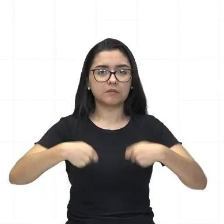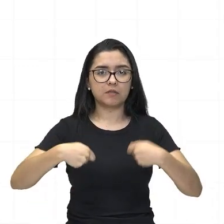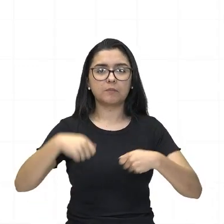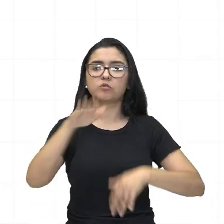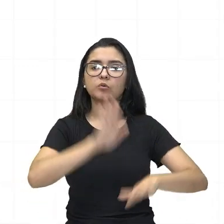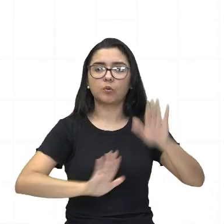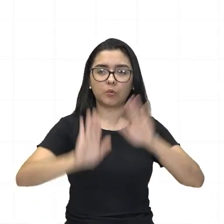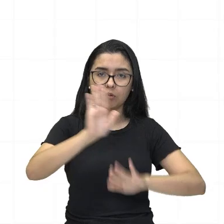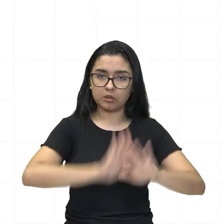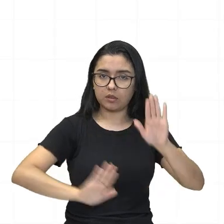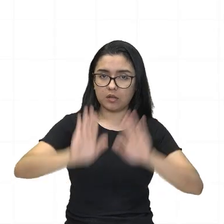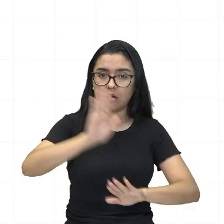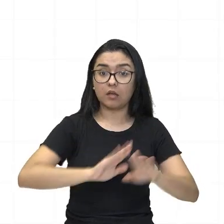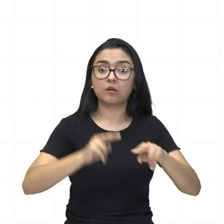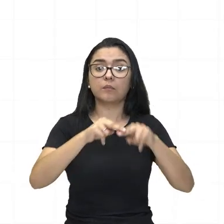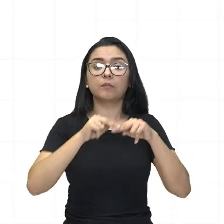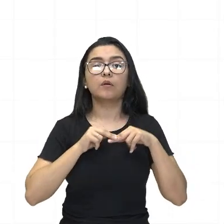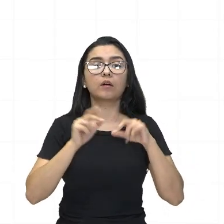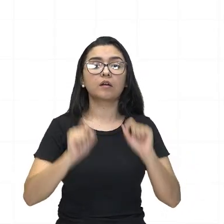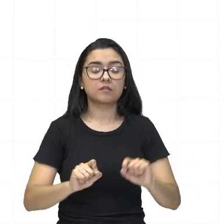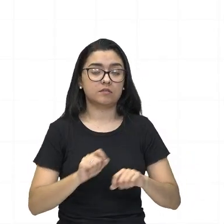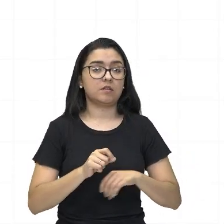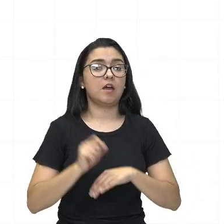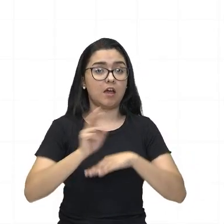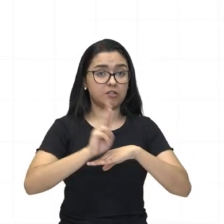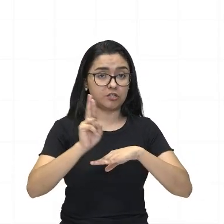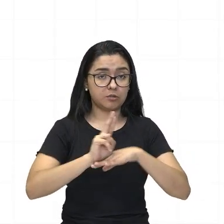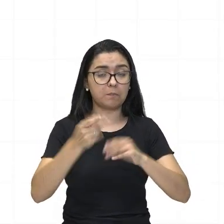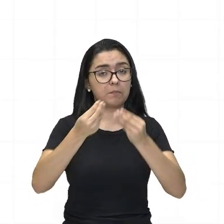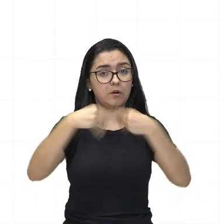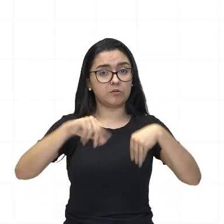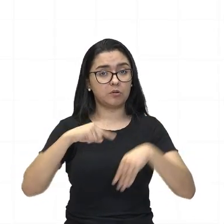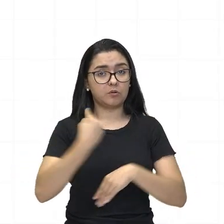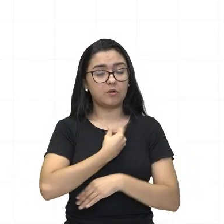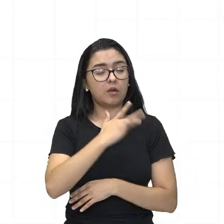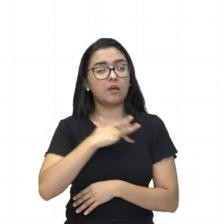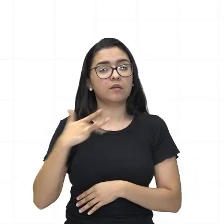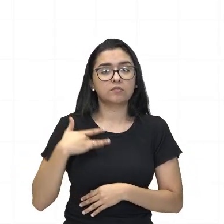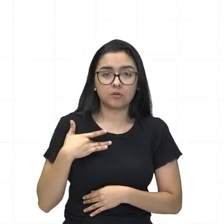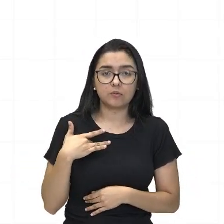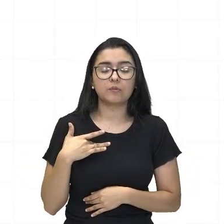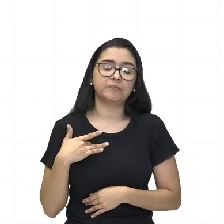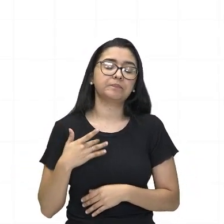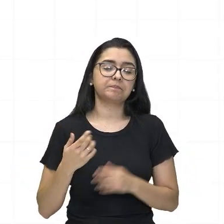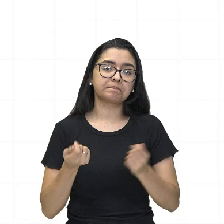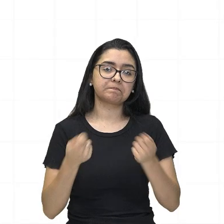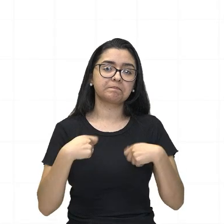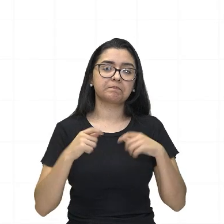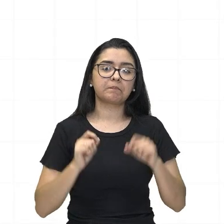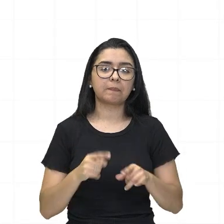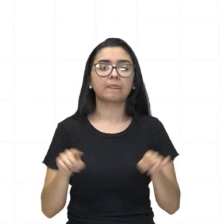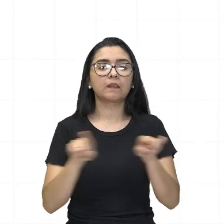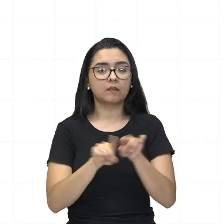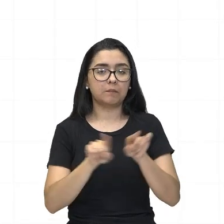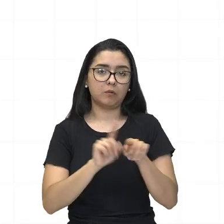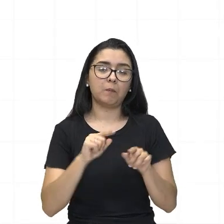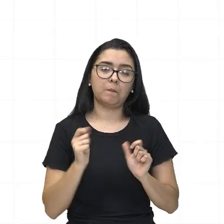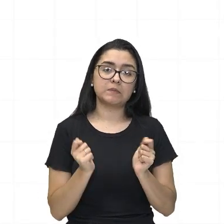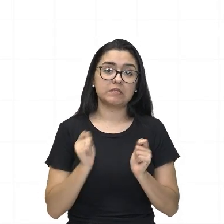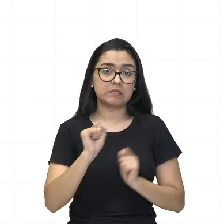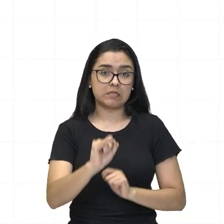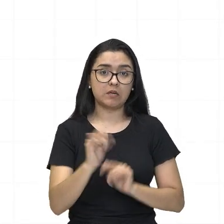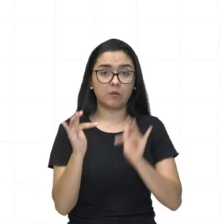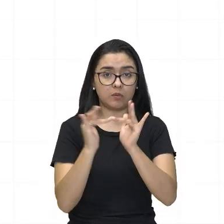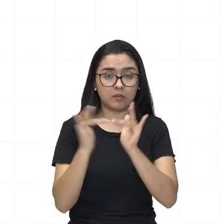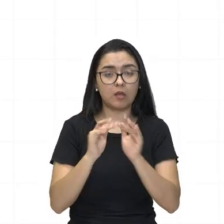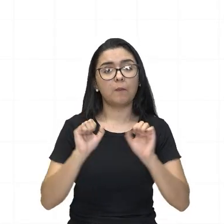símbolo, porque a radiação compromete a nossa saúde. A radiação pode, inclusive, tirar a nossa vida. Então,